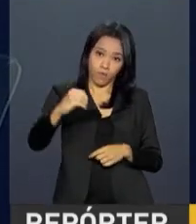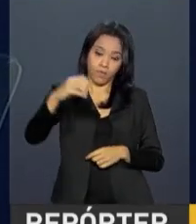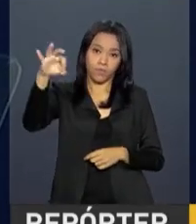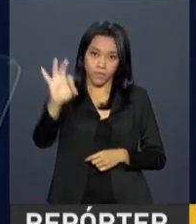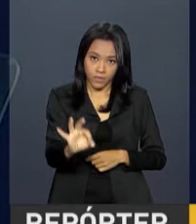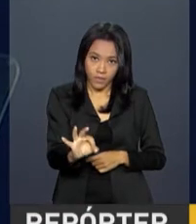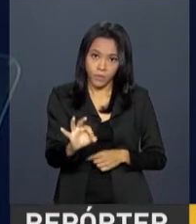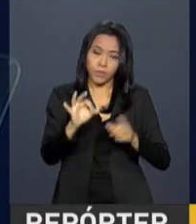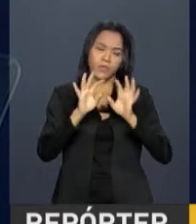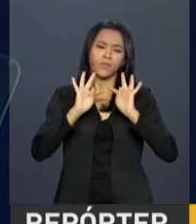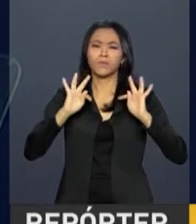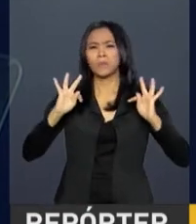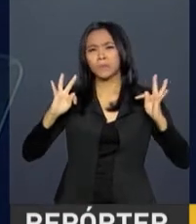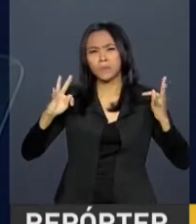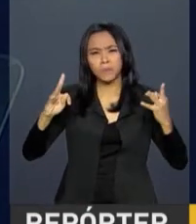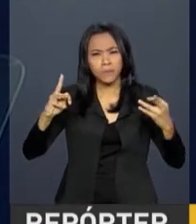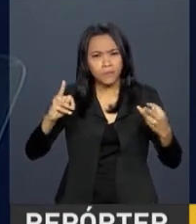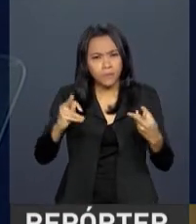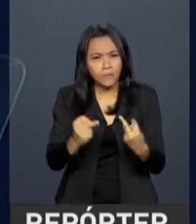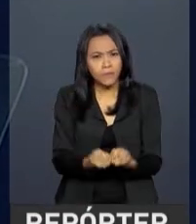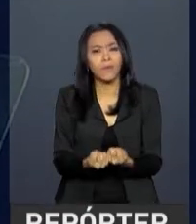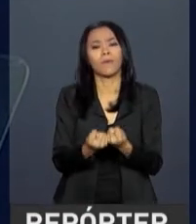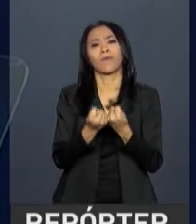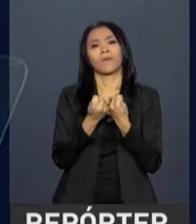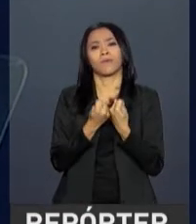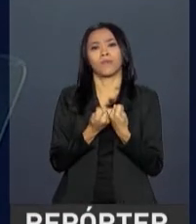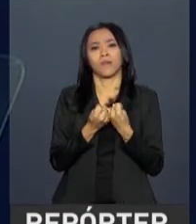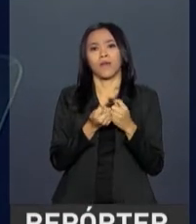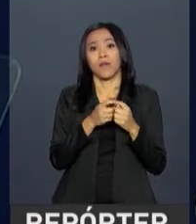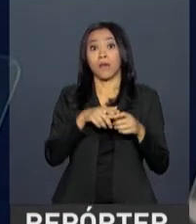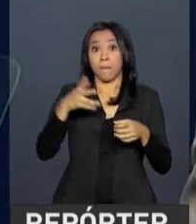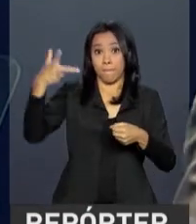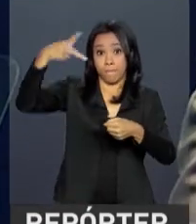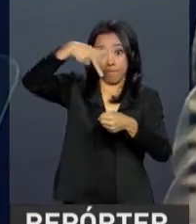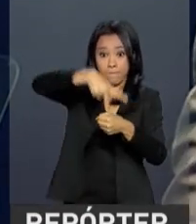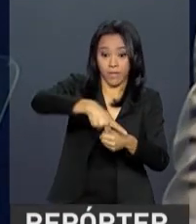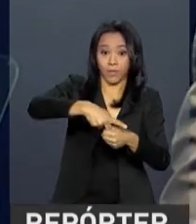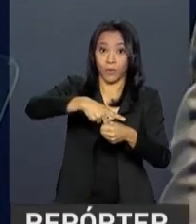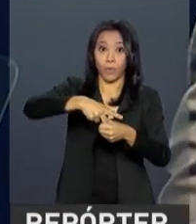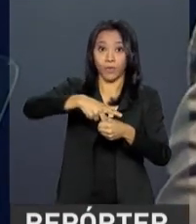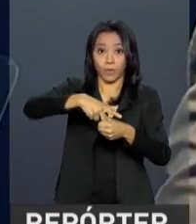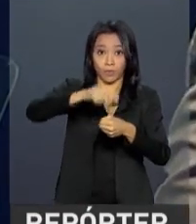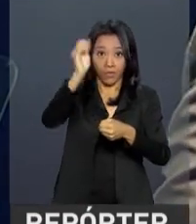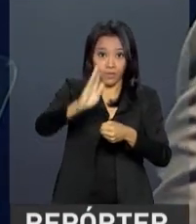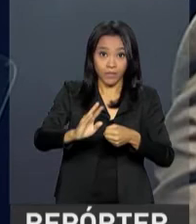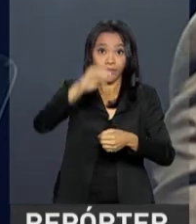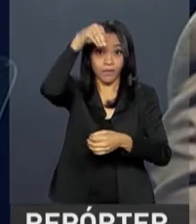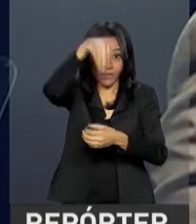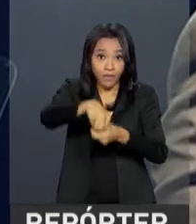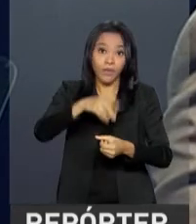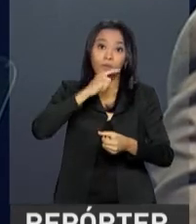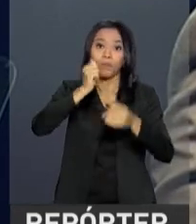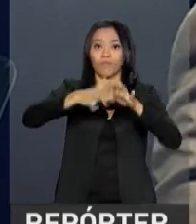90% de toda a nossa reserva de petróleo se encontra no mar brasileiro.